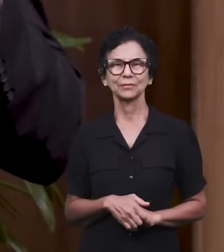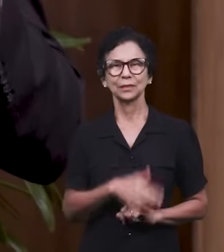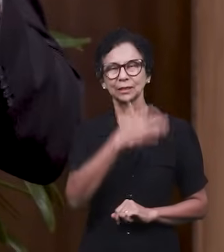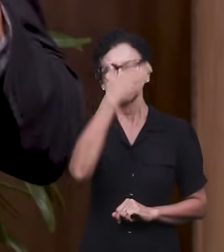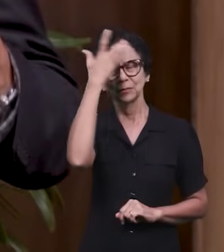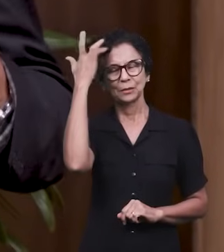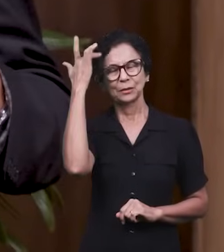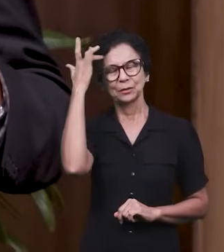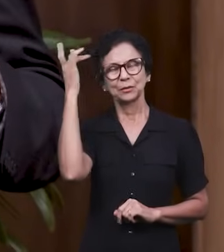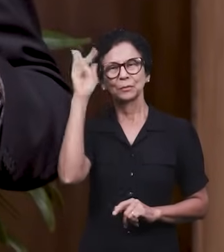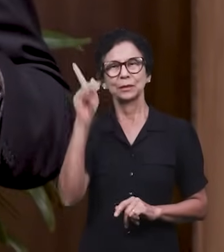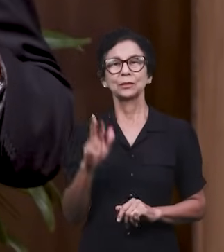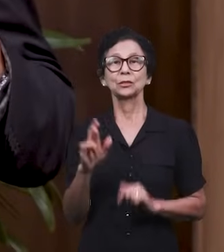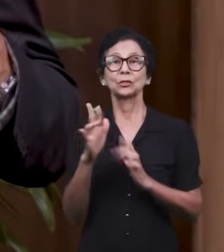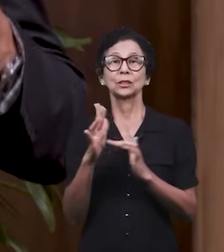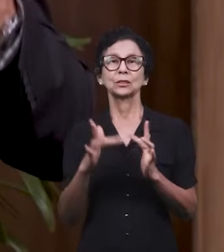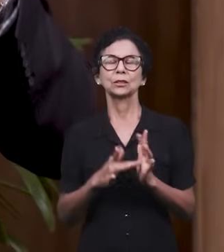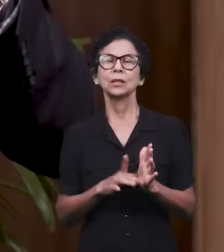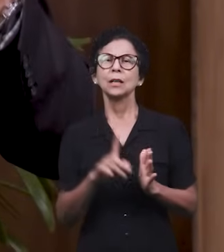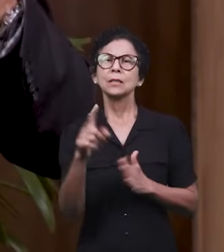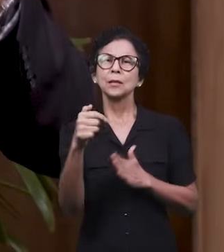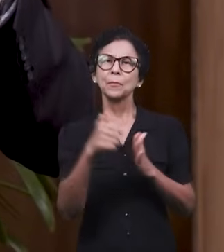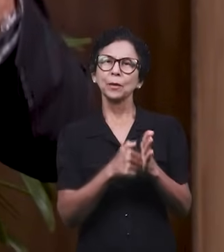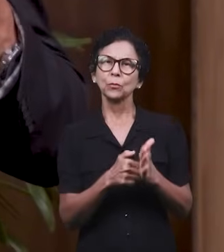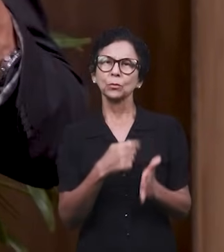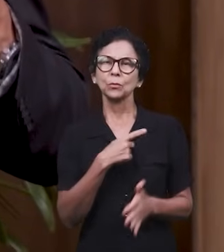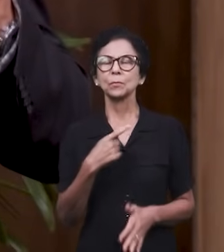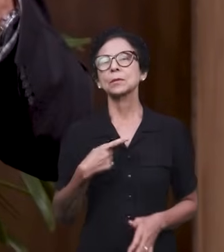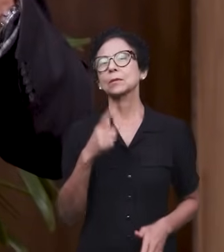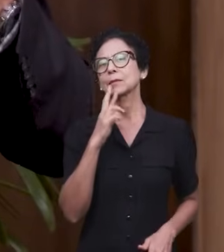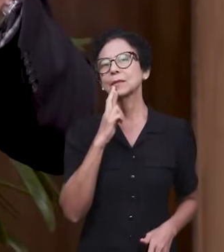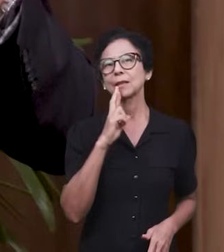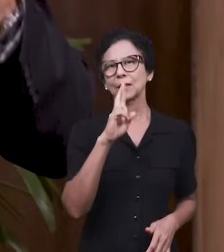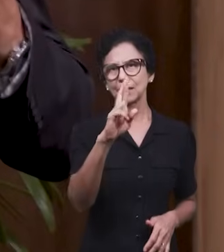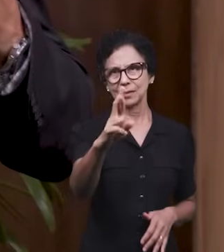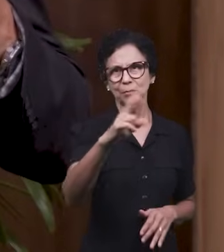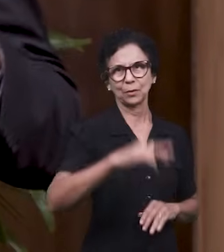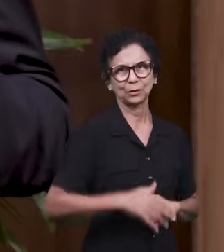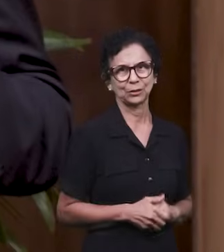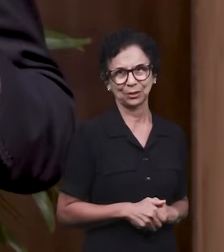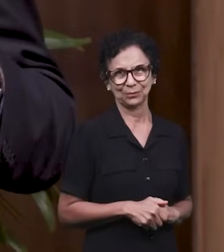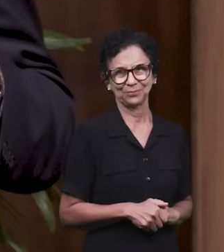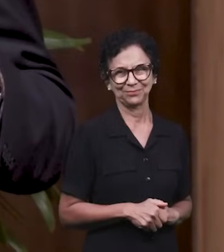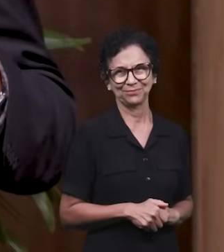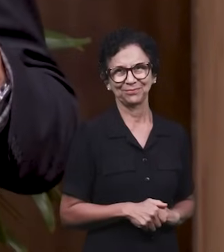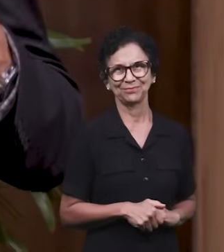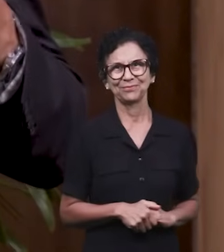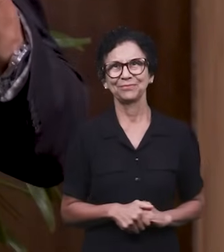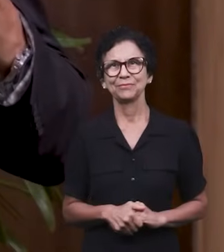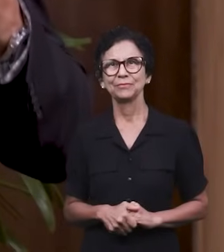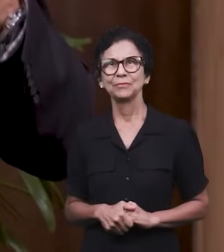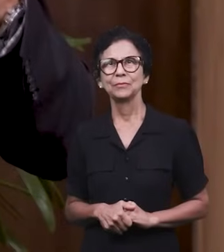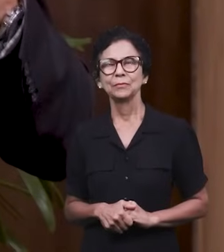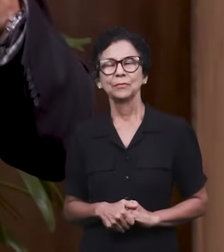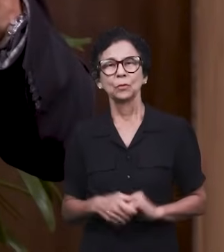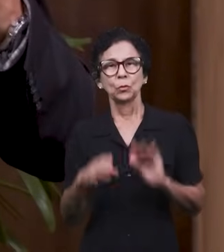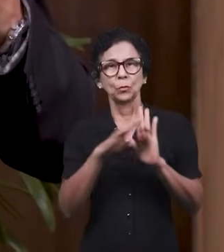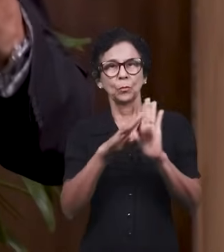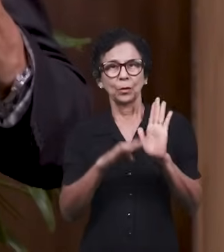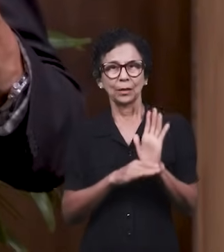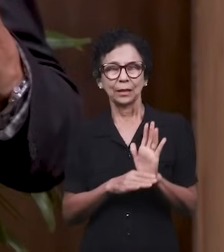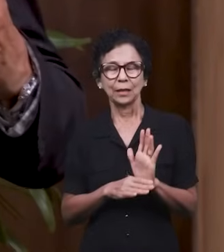e o pastor responde. Identifica o nome do nosso programa, que vai ao ar